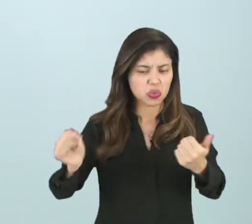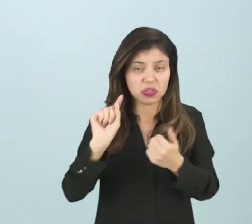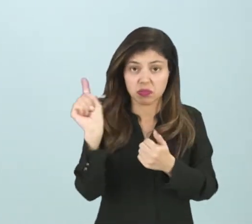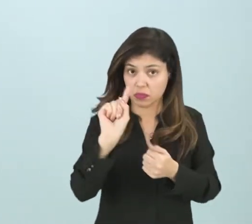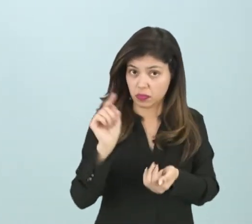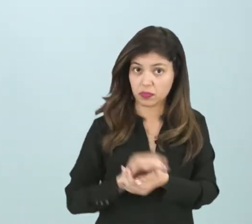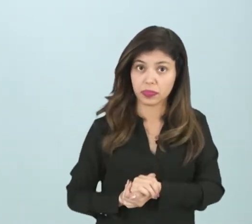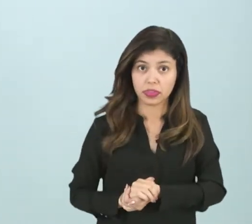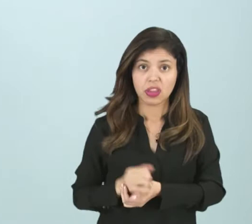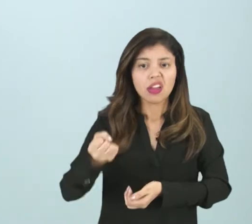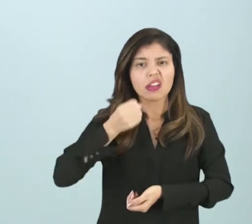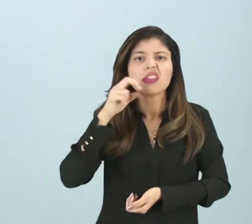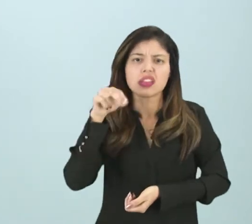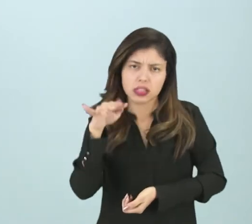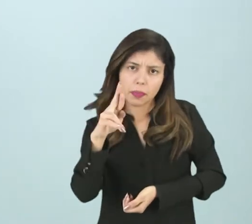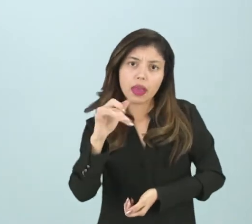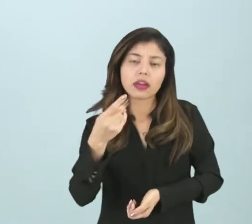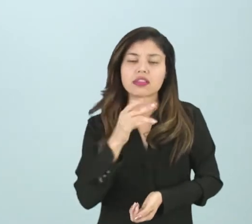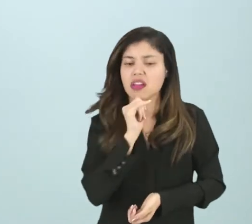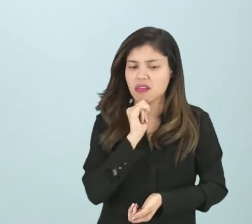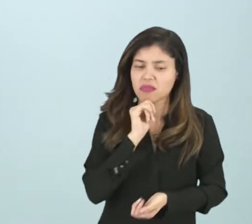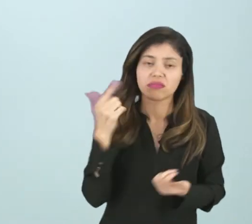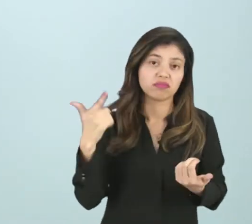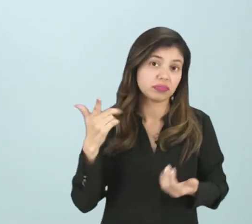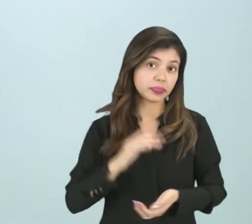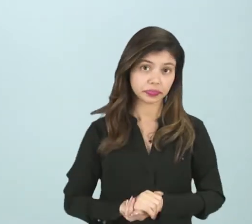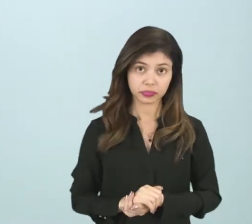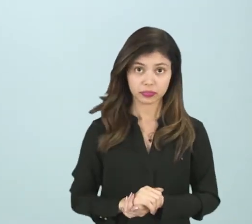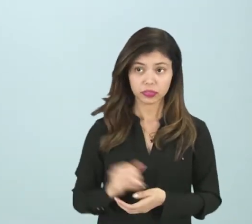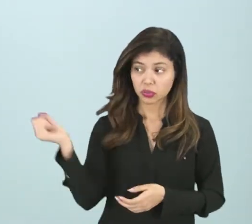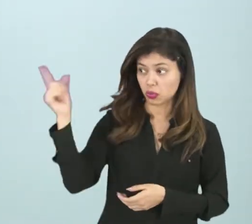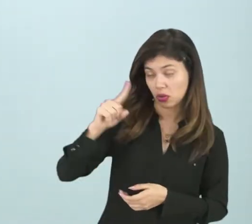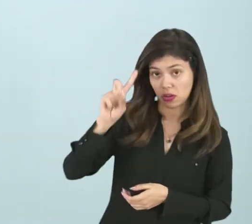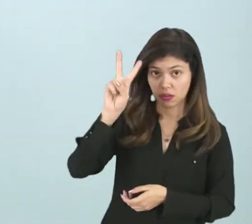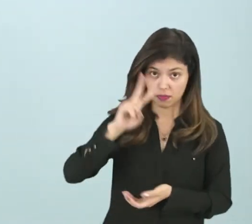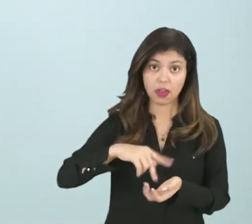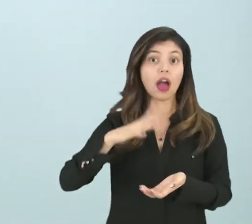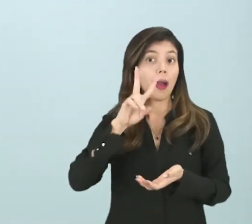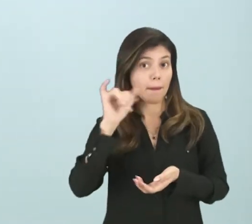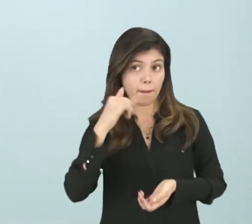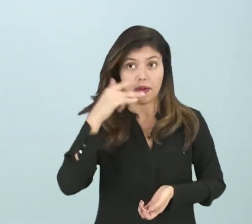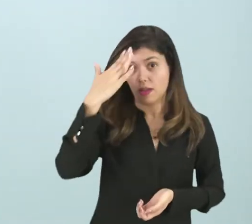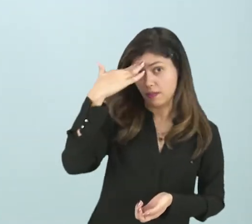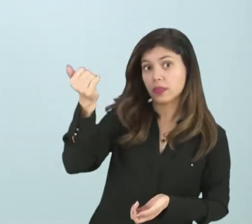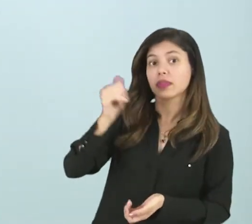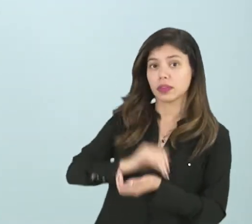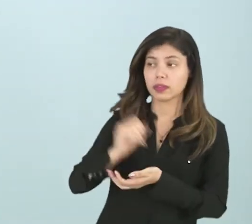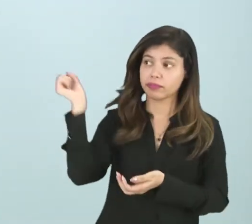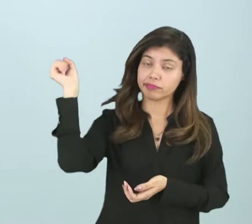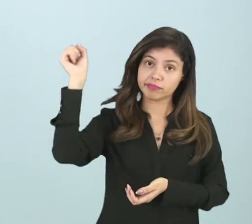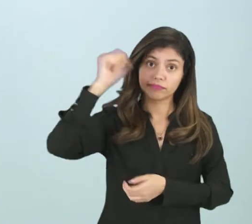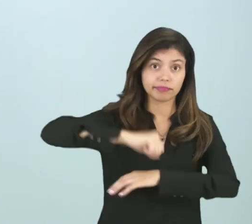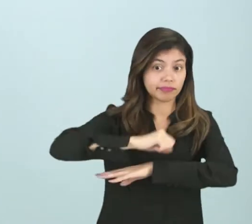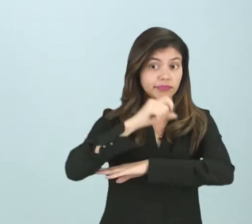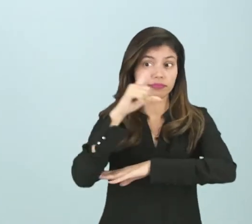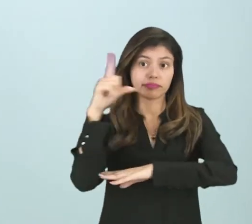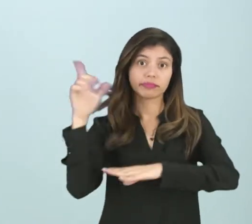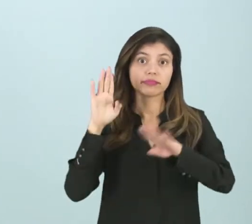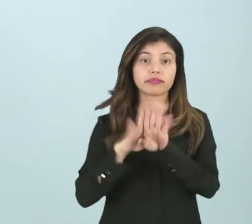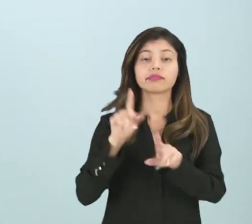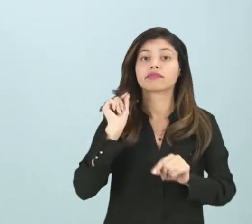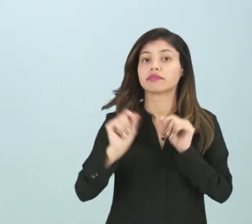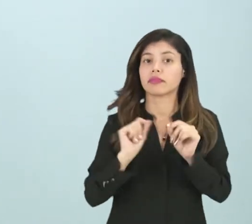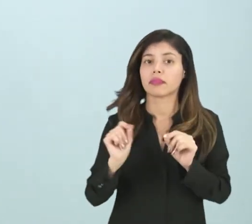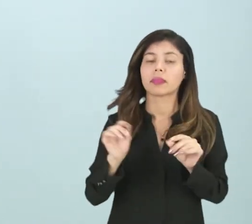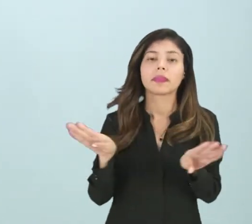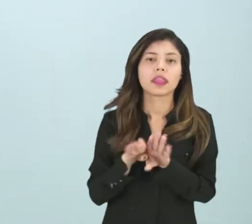muita esperança de que haja uma causa que faz com que o sol vá nascer amanhã. A gente tem o hábito de ver o sol nascendo. Então, esse hábito, quer dizer,